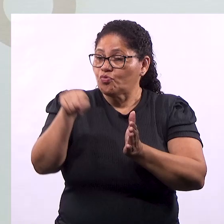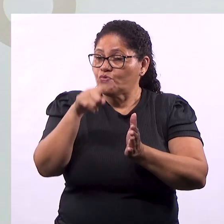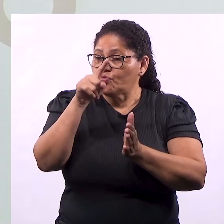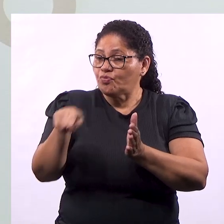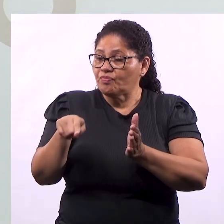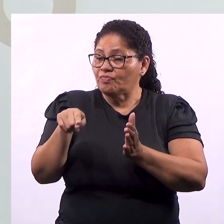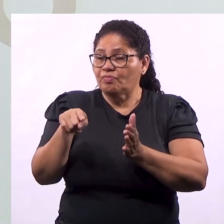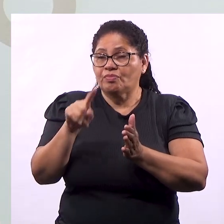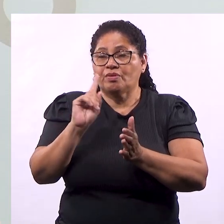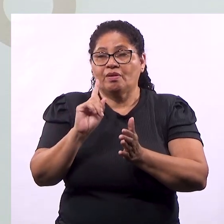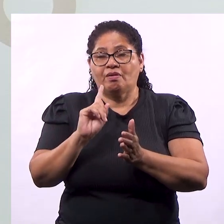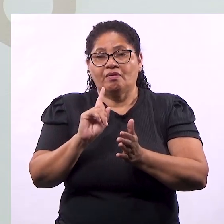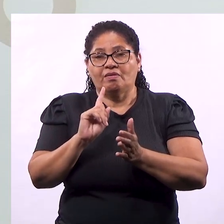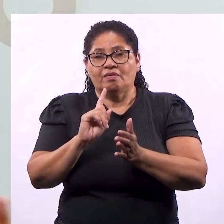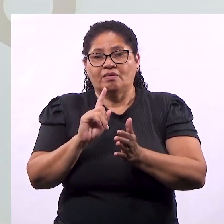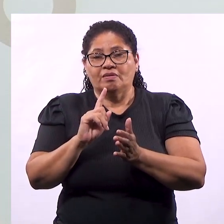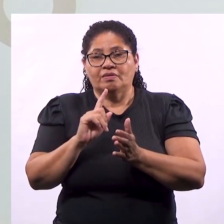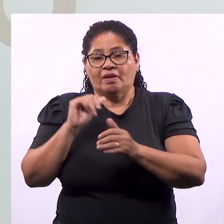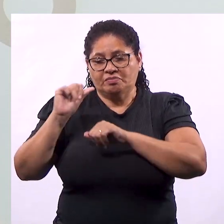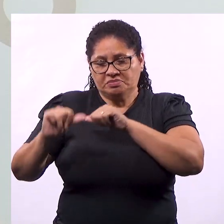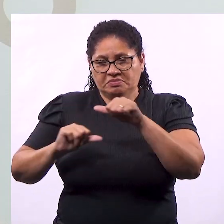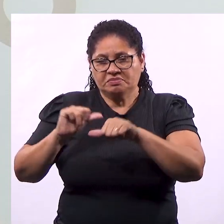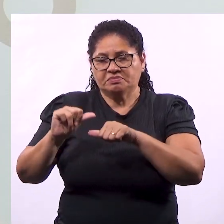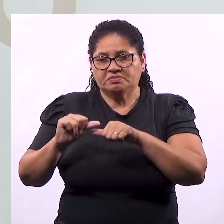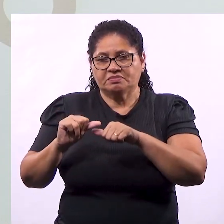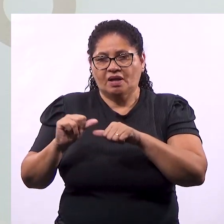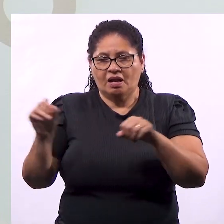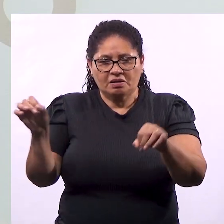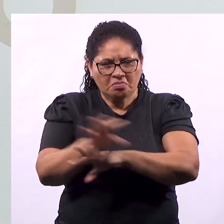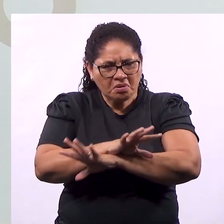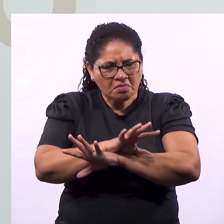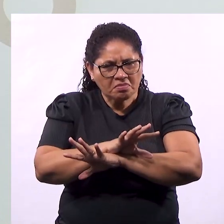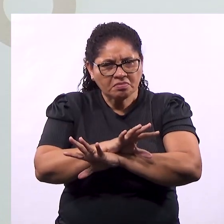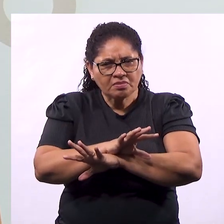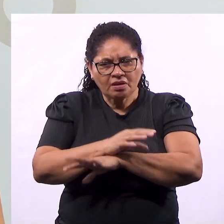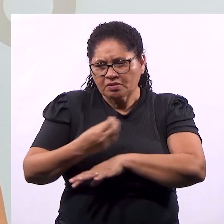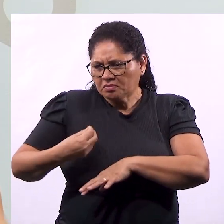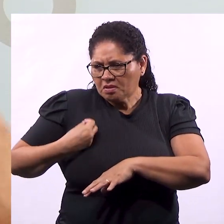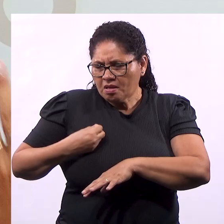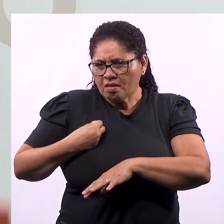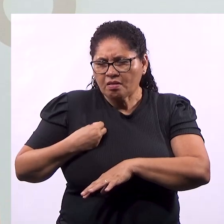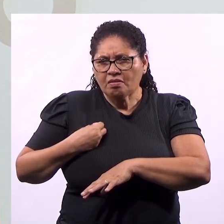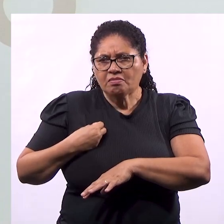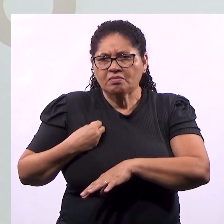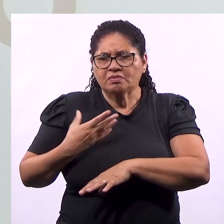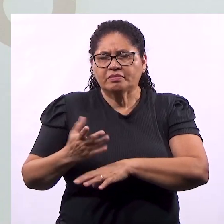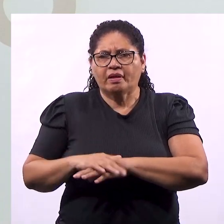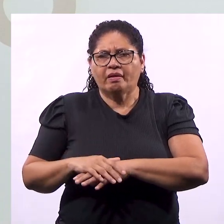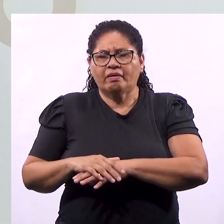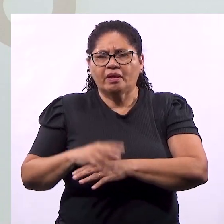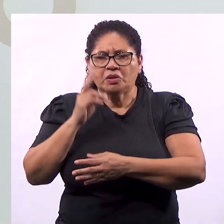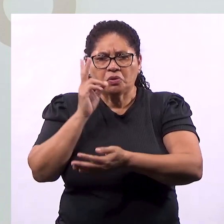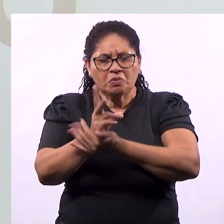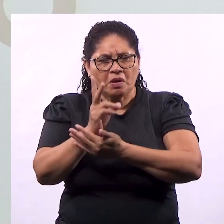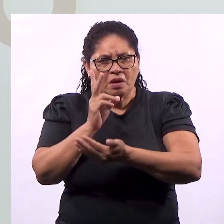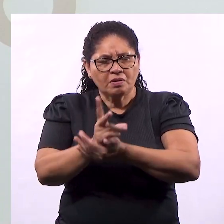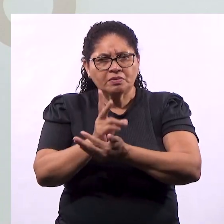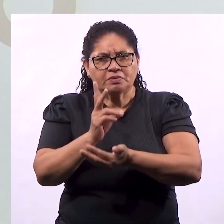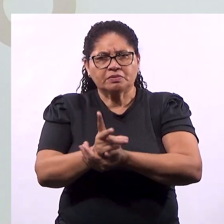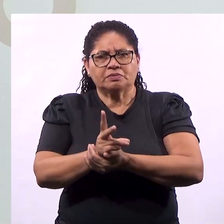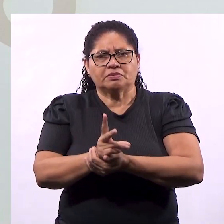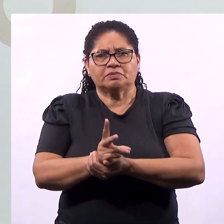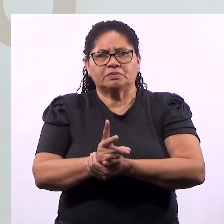ali marcou x e o processo avaliativo acabou naquele momento ele não tem vida ele não é prospectivo